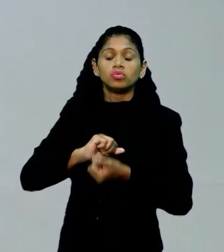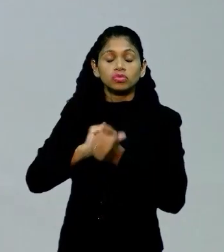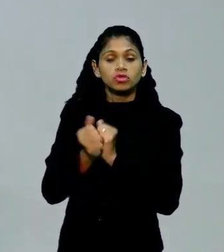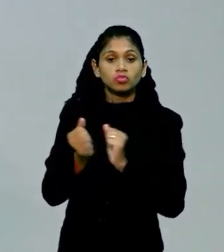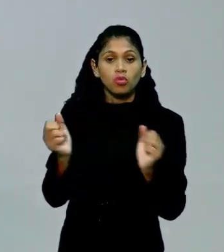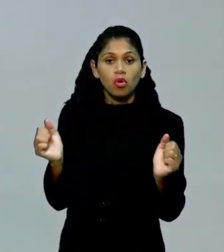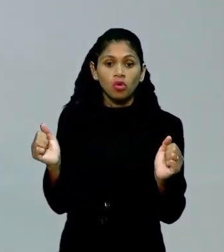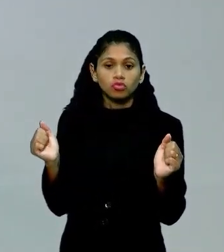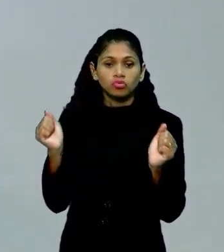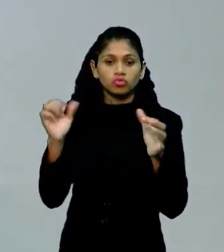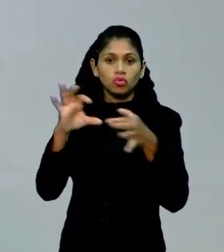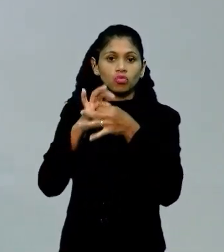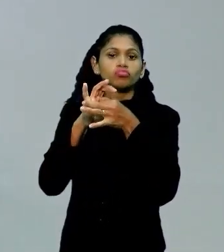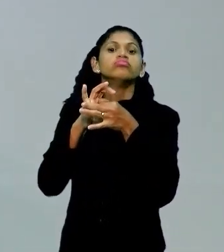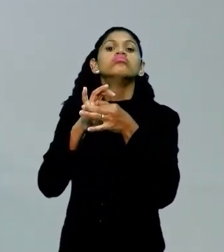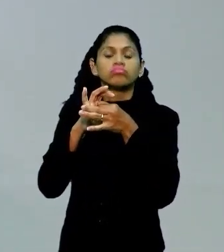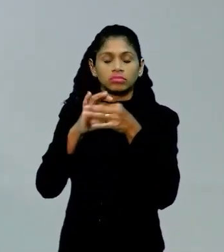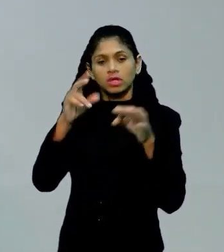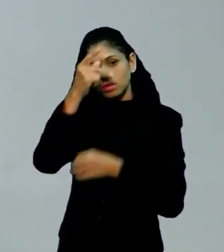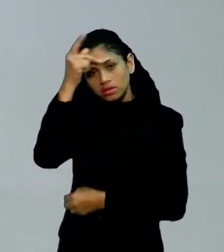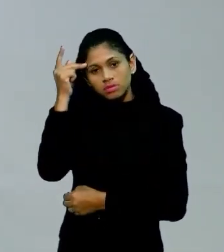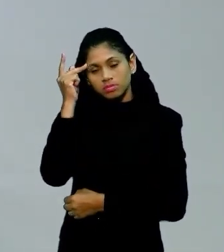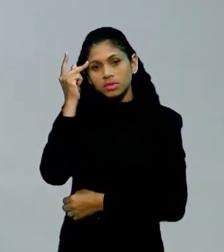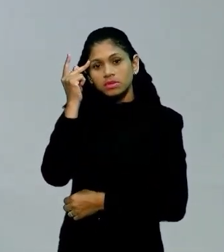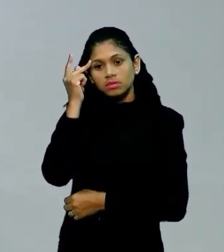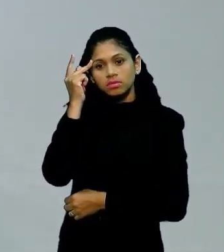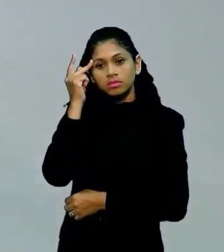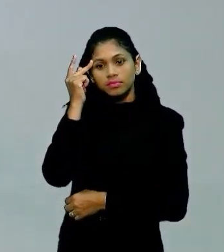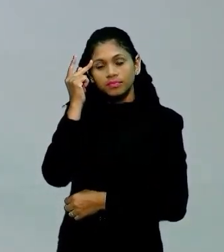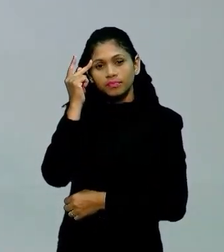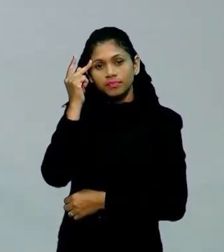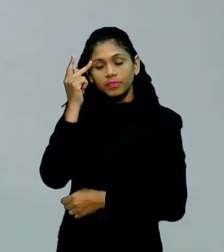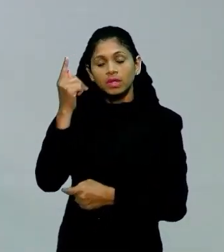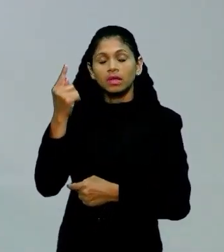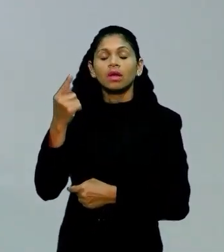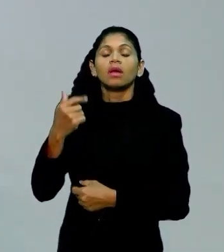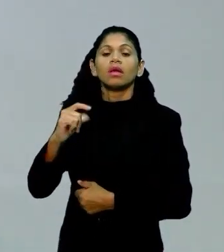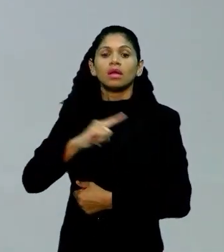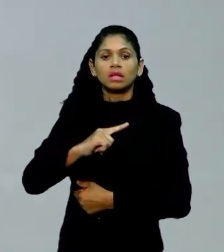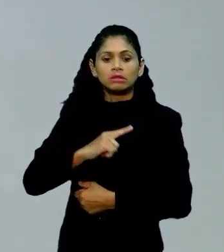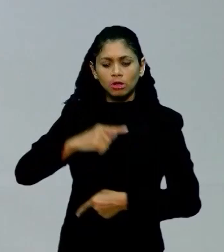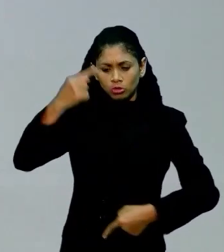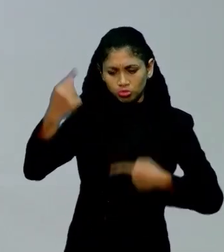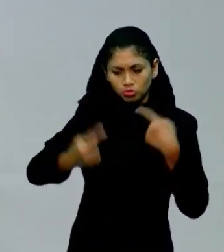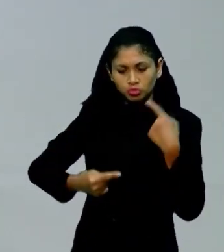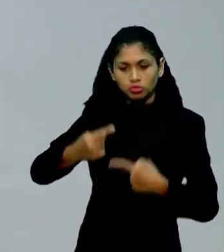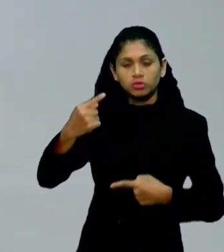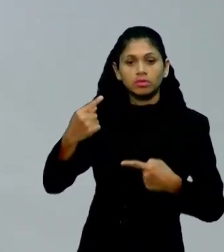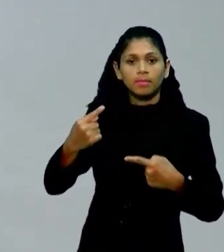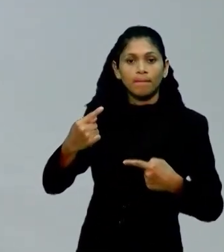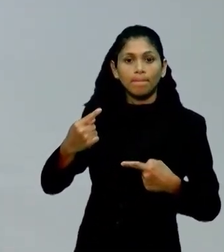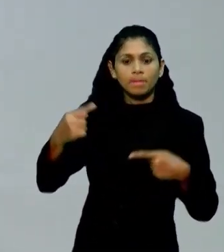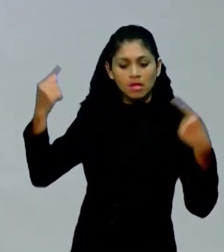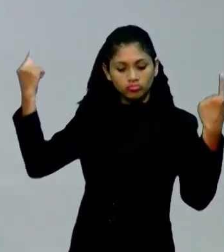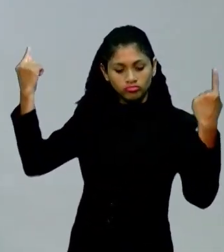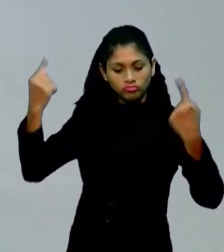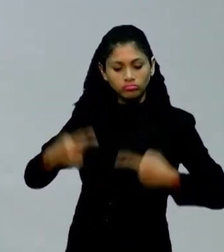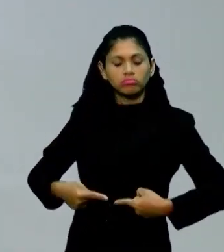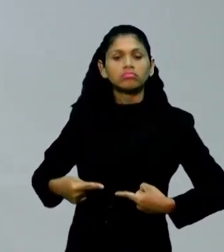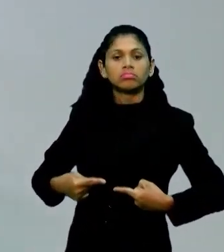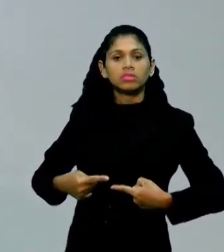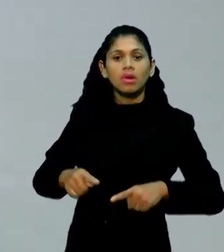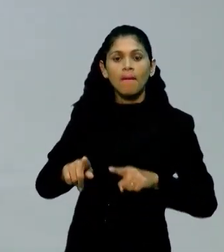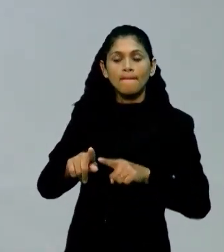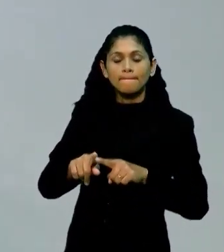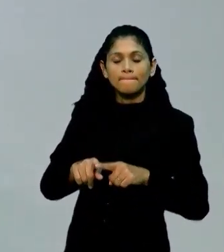as pessoas a gente tem a competição tem disputa mas a gente tem a interação aproximação e essa vontade de estar